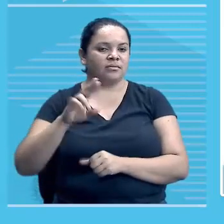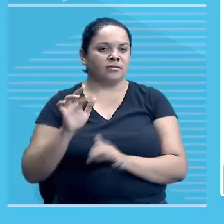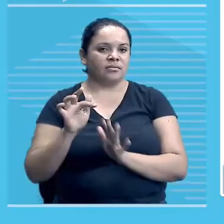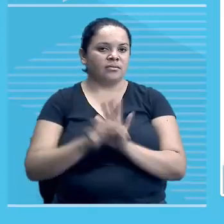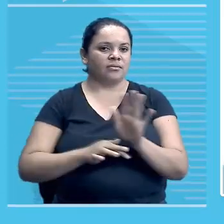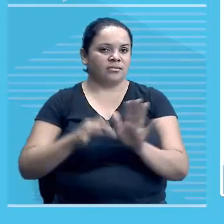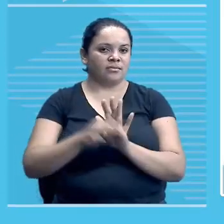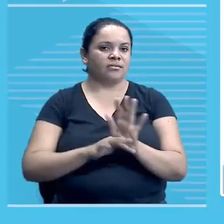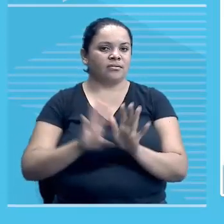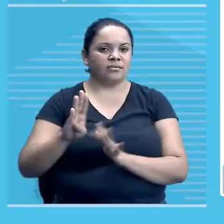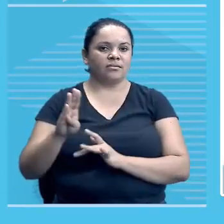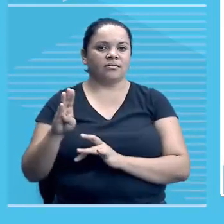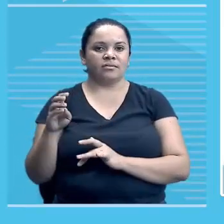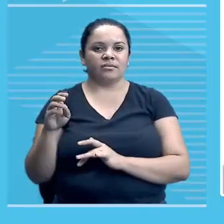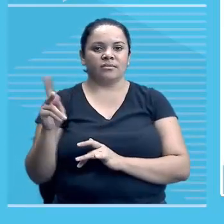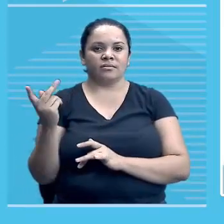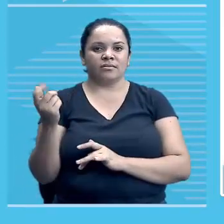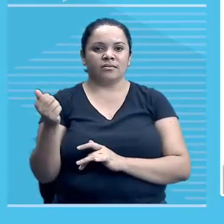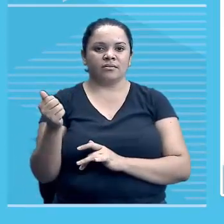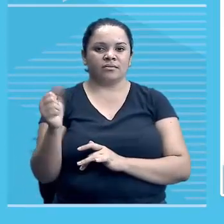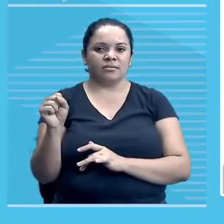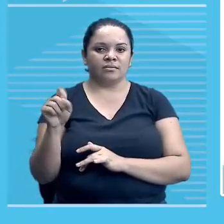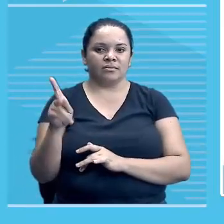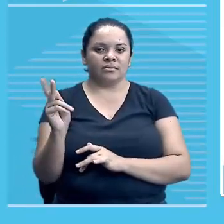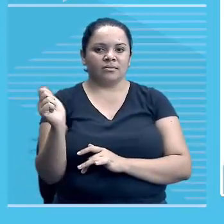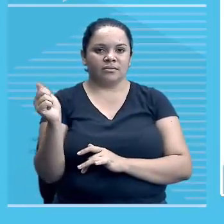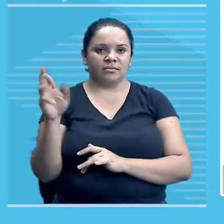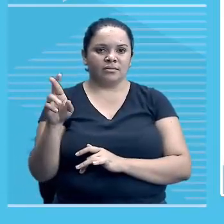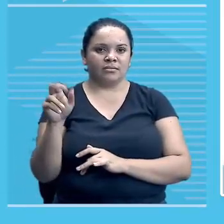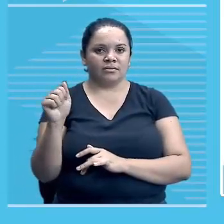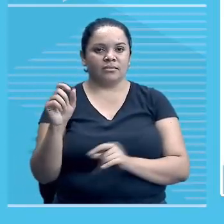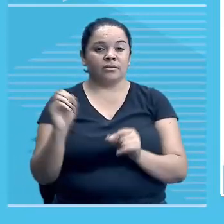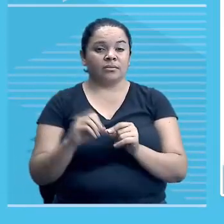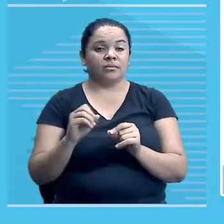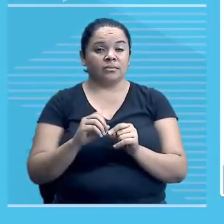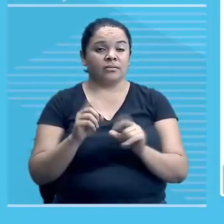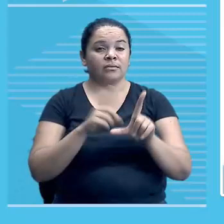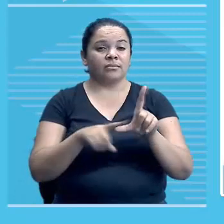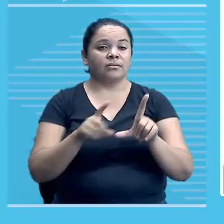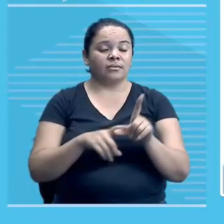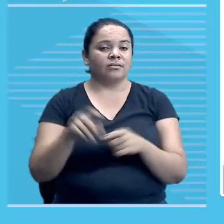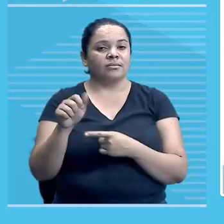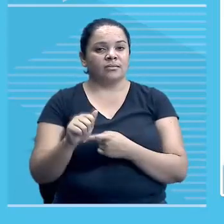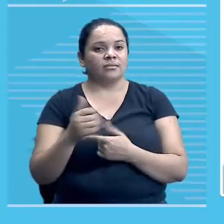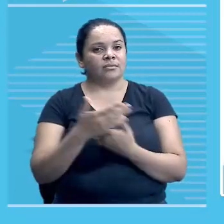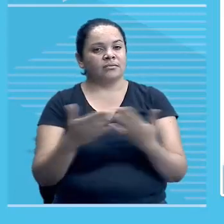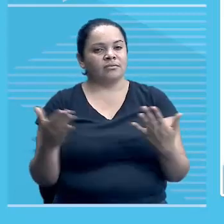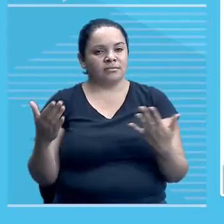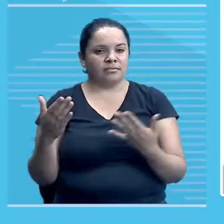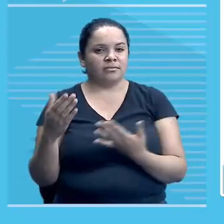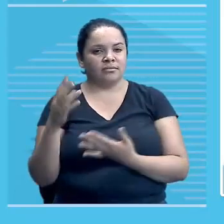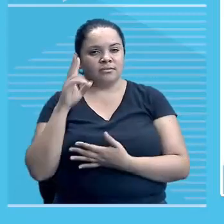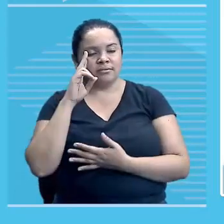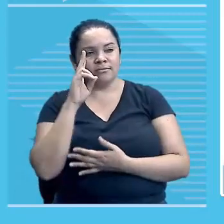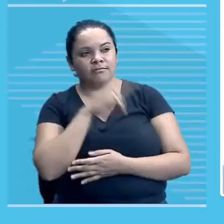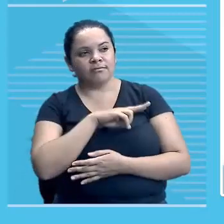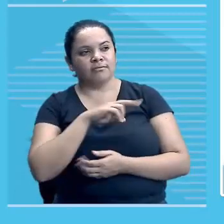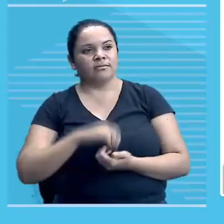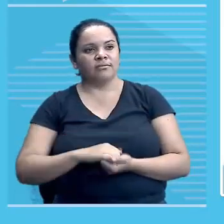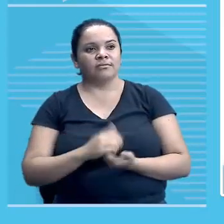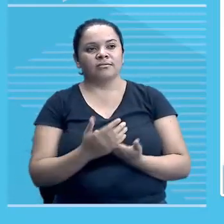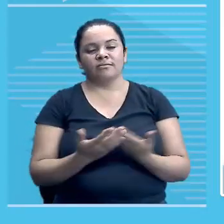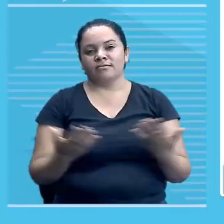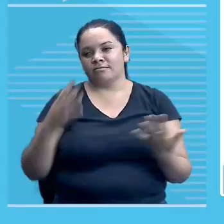a formulazinha de Bhaskara. Vou fazer aqui a letra A, para quem esqueceu